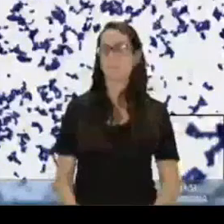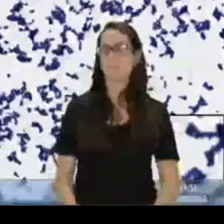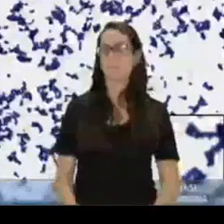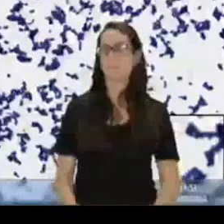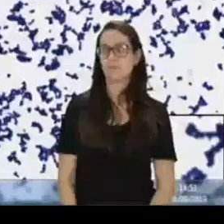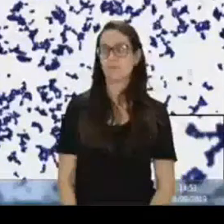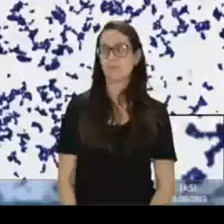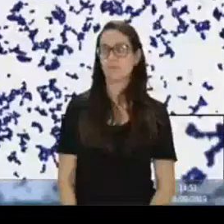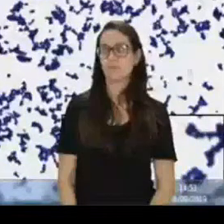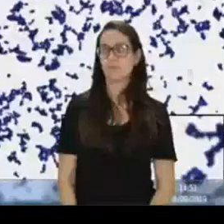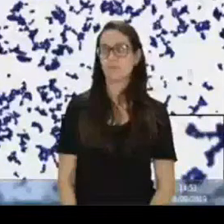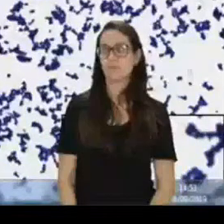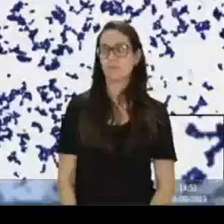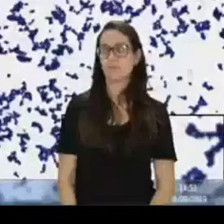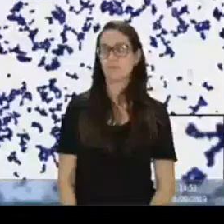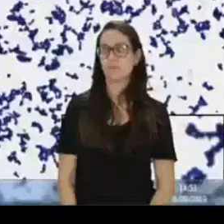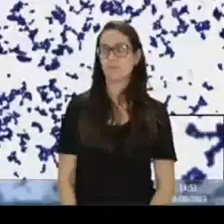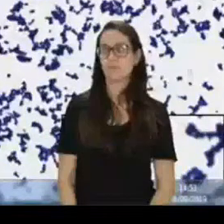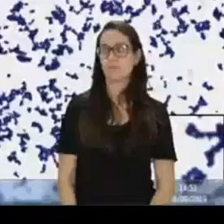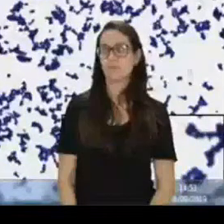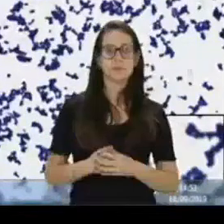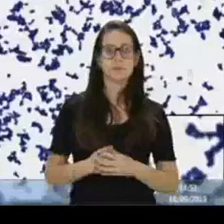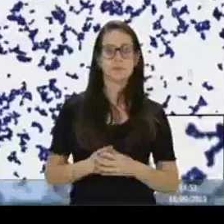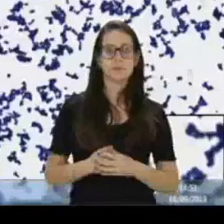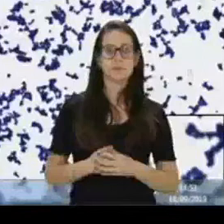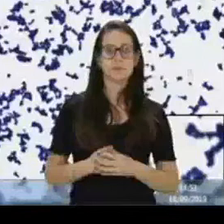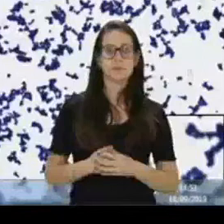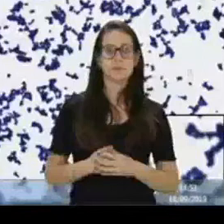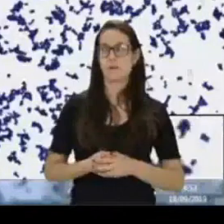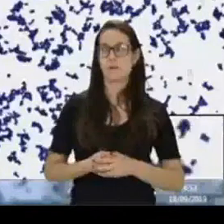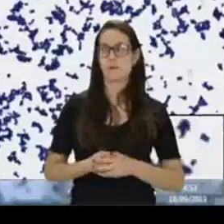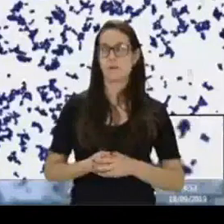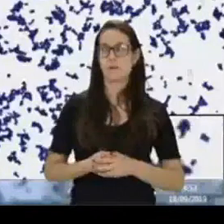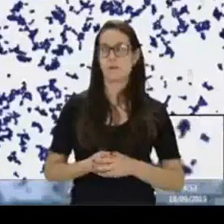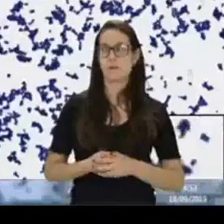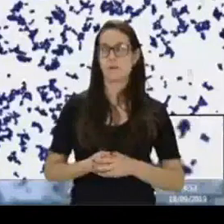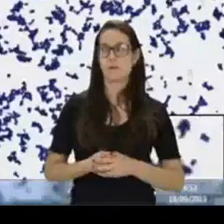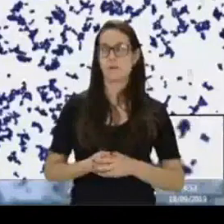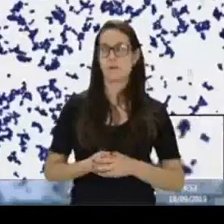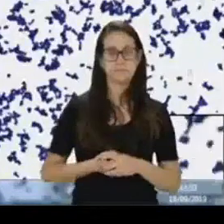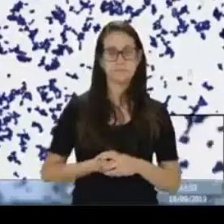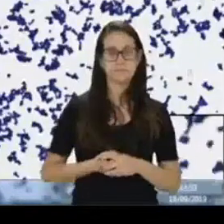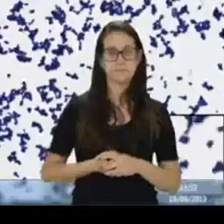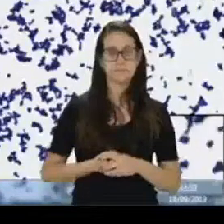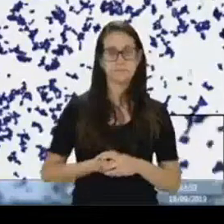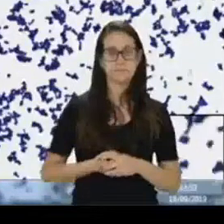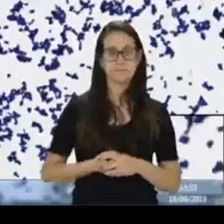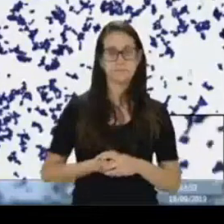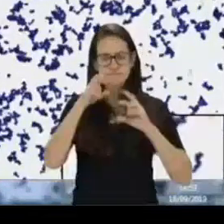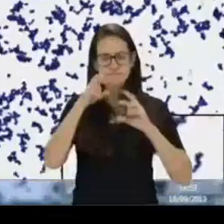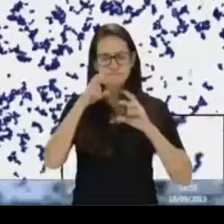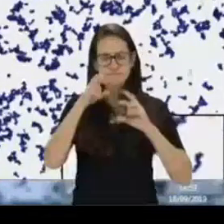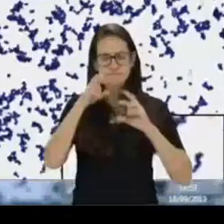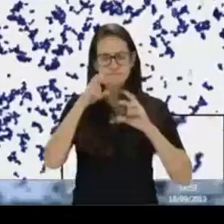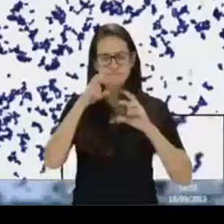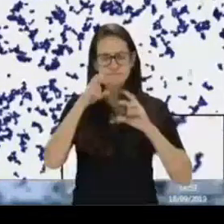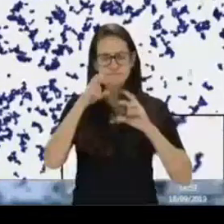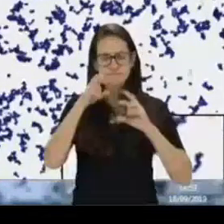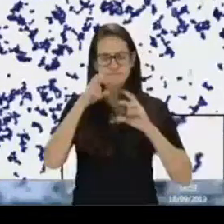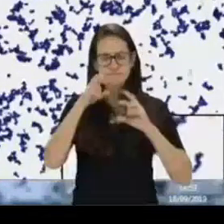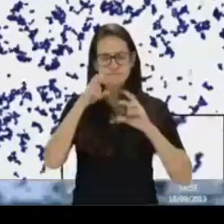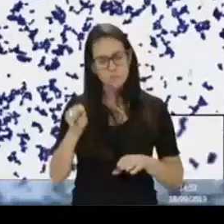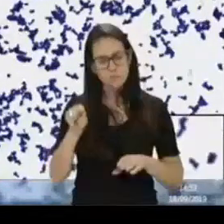E nós só conseguimos, então, observar a formação, né, a estrutura que delimita. Na verdade, nós